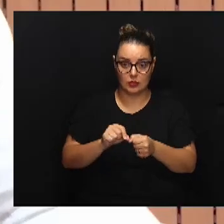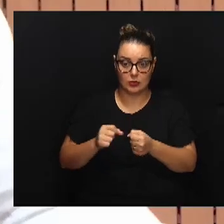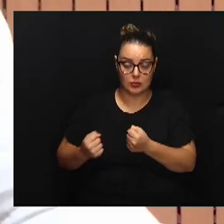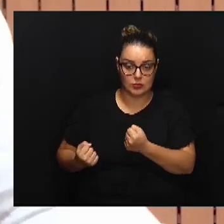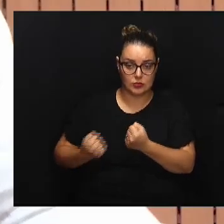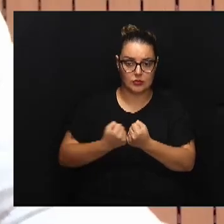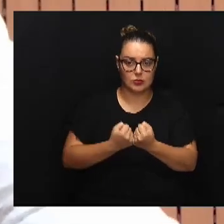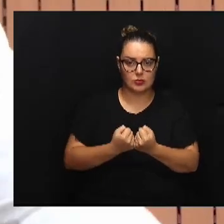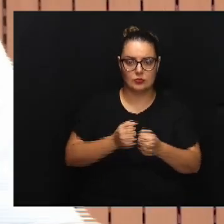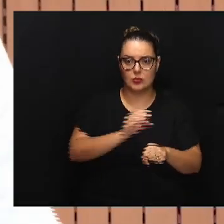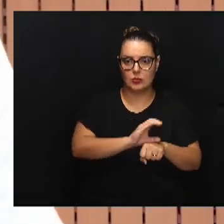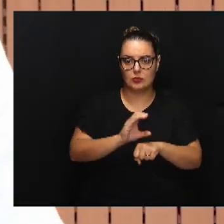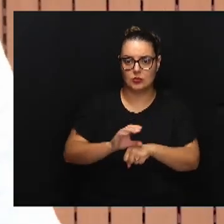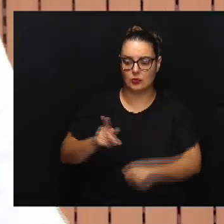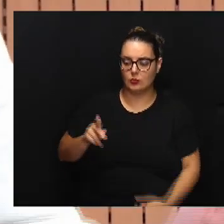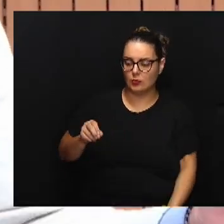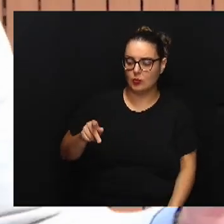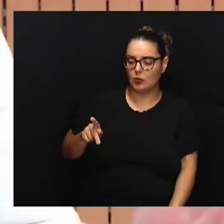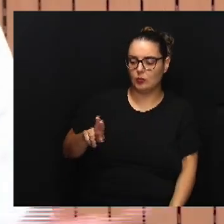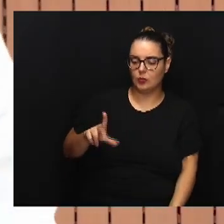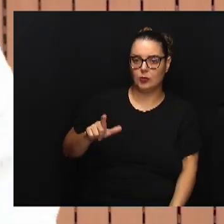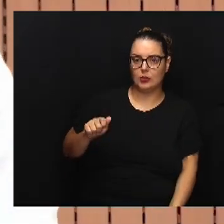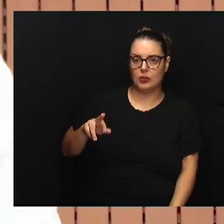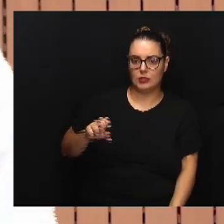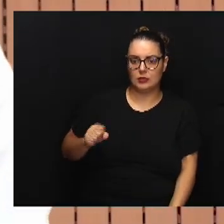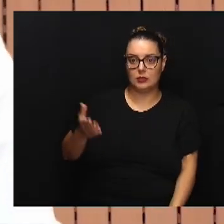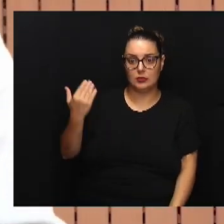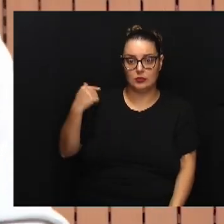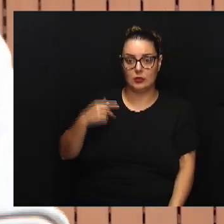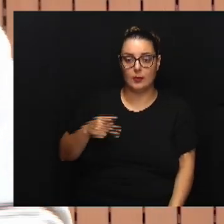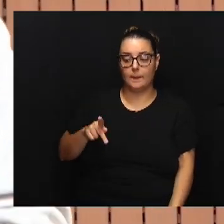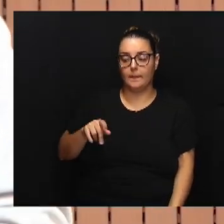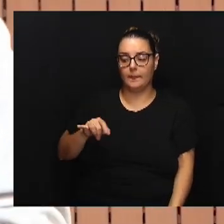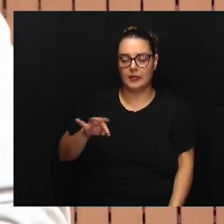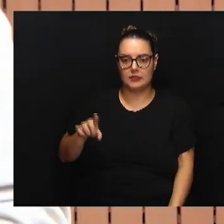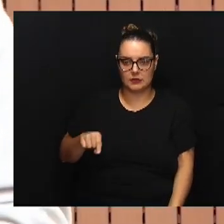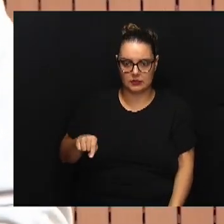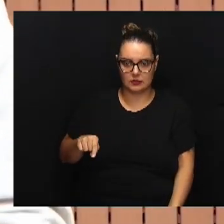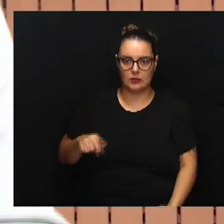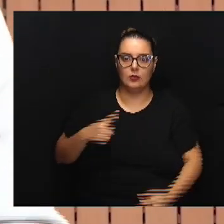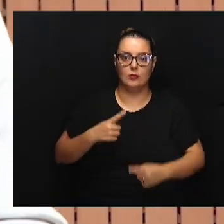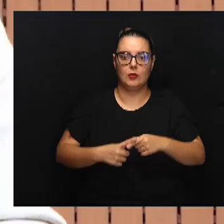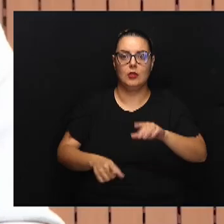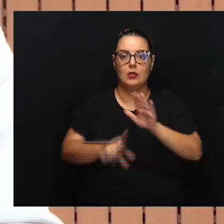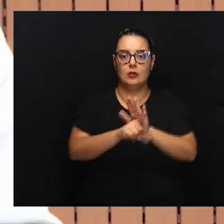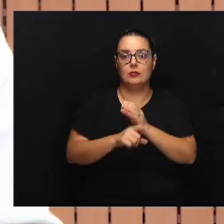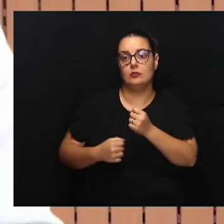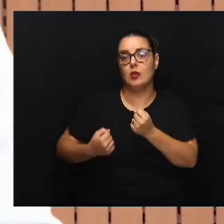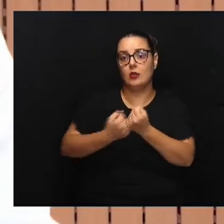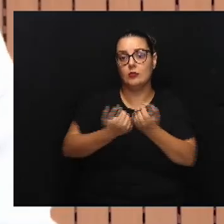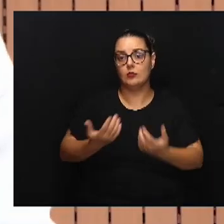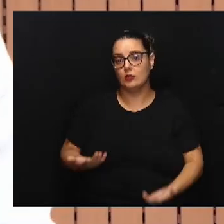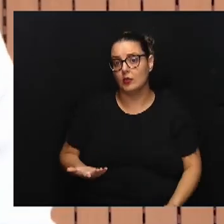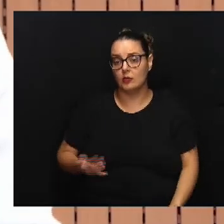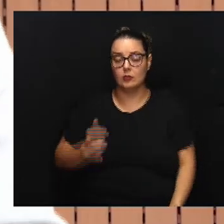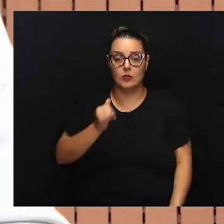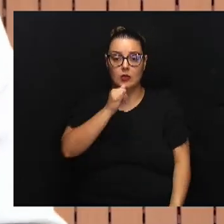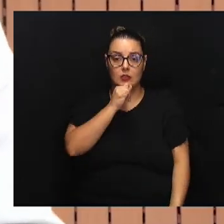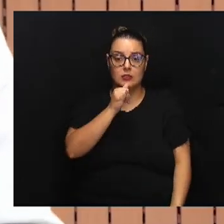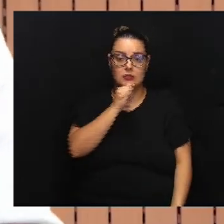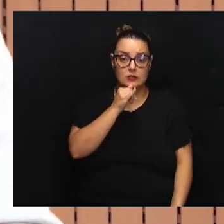a cursinhos populares, os chamados PICs da época, né? Porque a legislação apoiou, por exemplo,